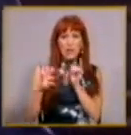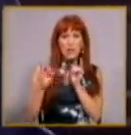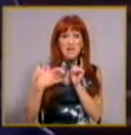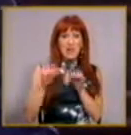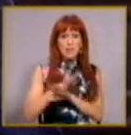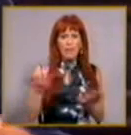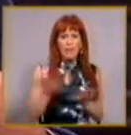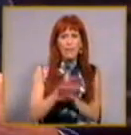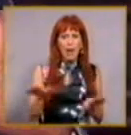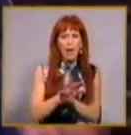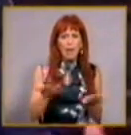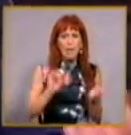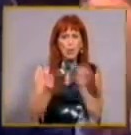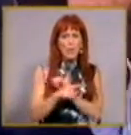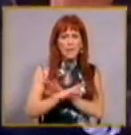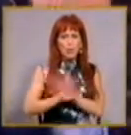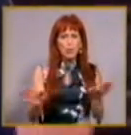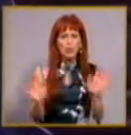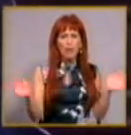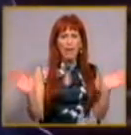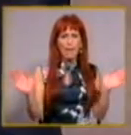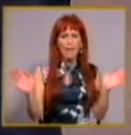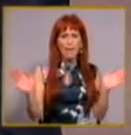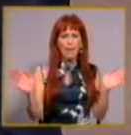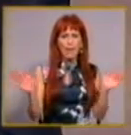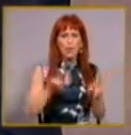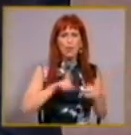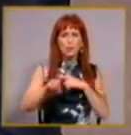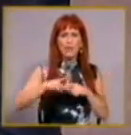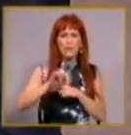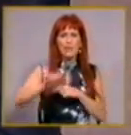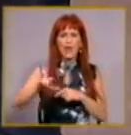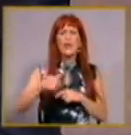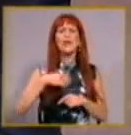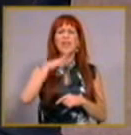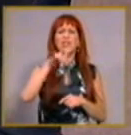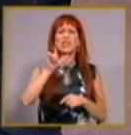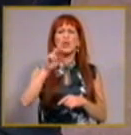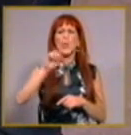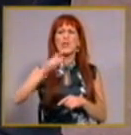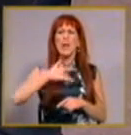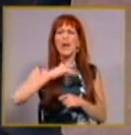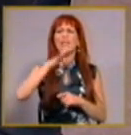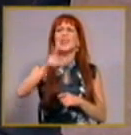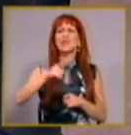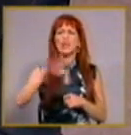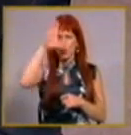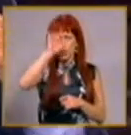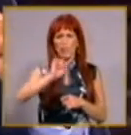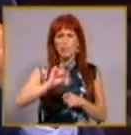já. Quer sabe uma mudança que é que de política. O deputado Miguel Frasquilho, Luís Amado, do acaba por dizer que